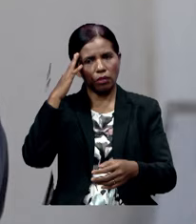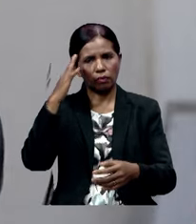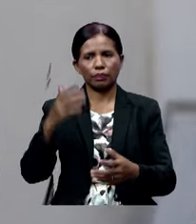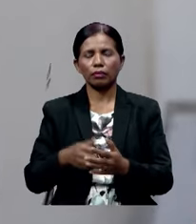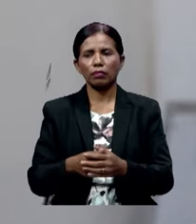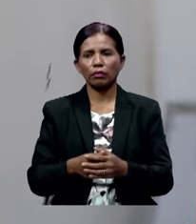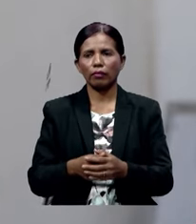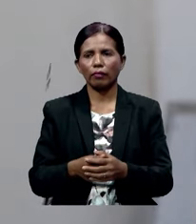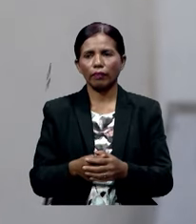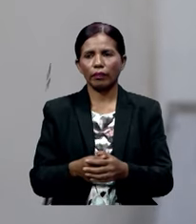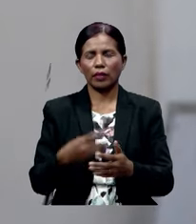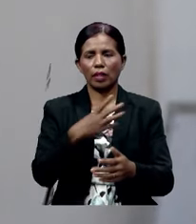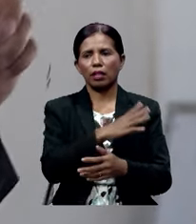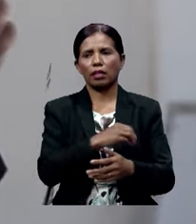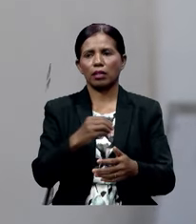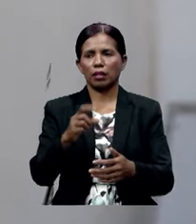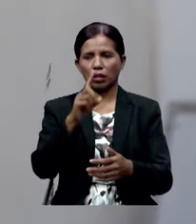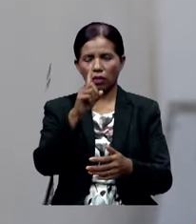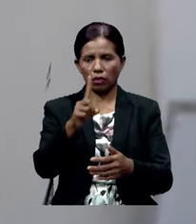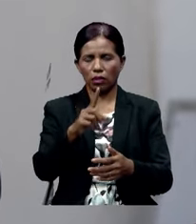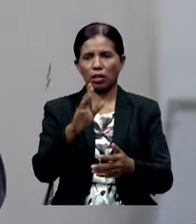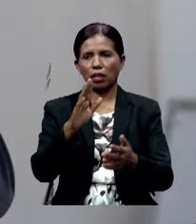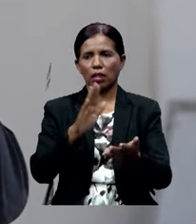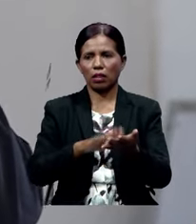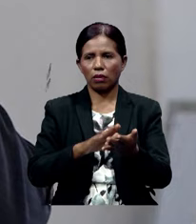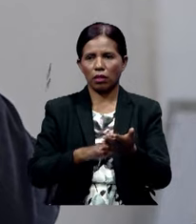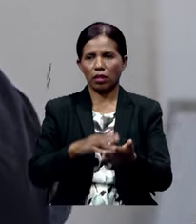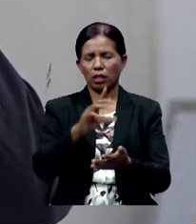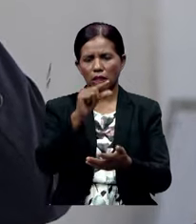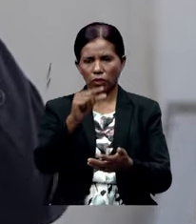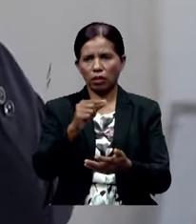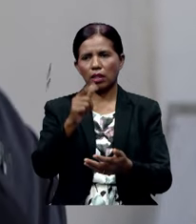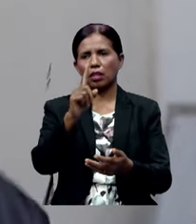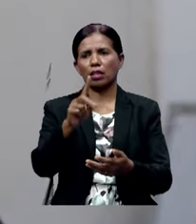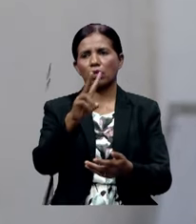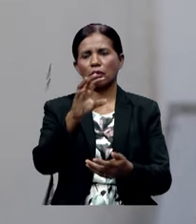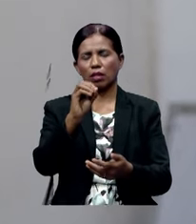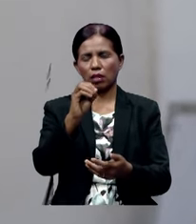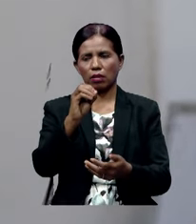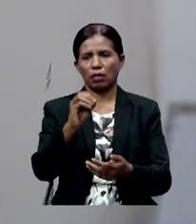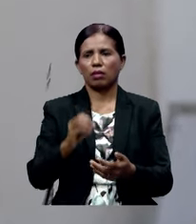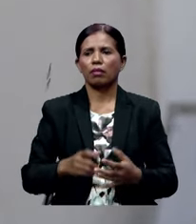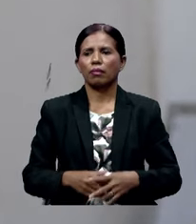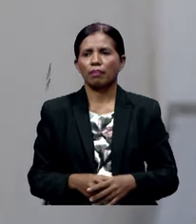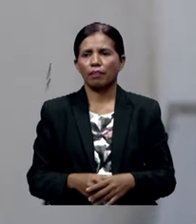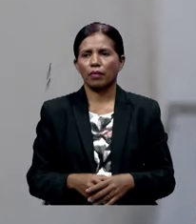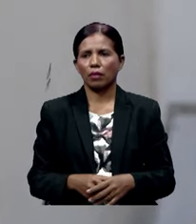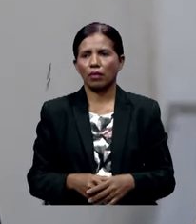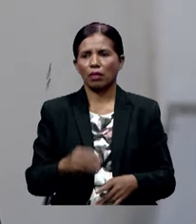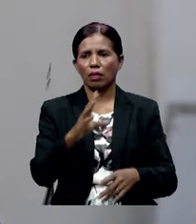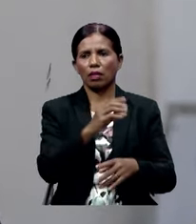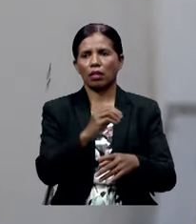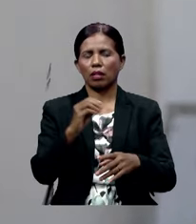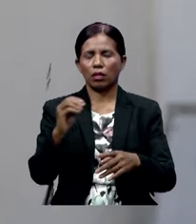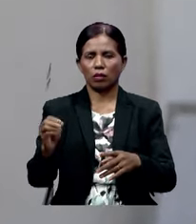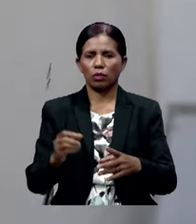ita bajo dicta tiku anida dicta te ora escola sira se usa era dicta tiku anida e 2000 italita ortografia patronizada